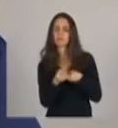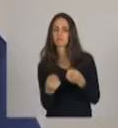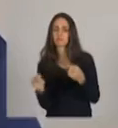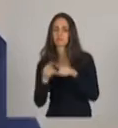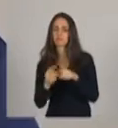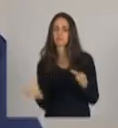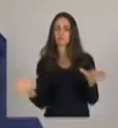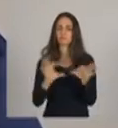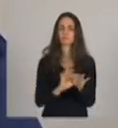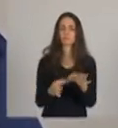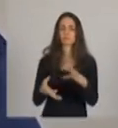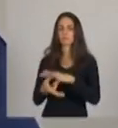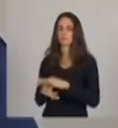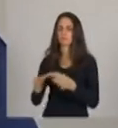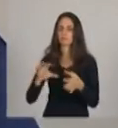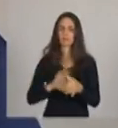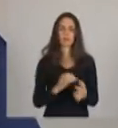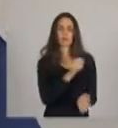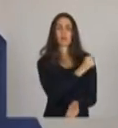os seus alunos,